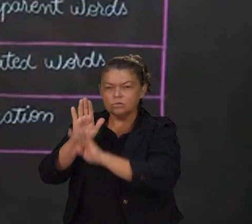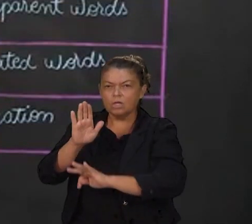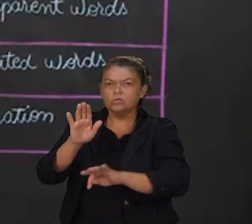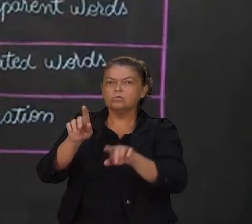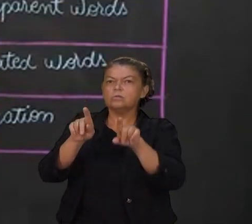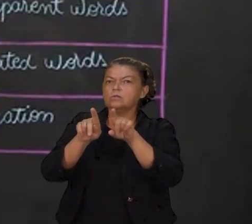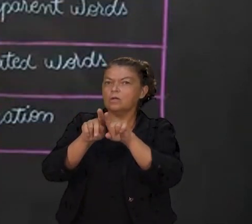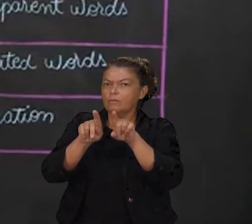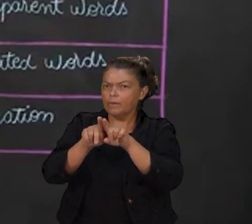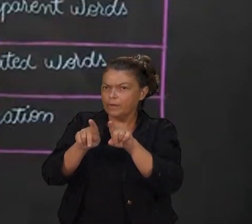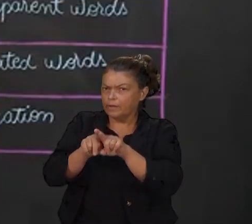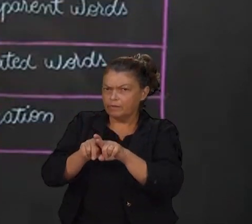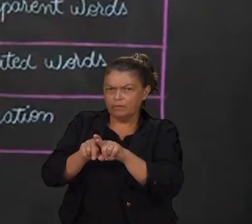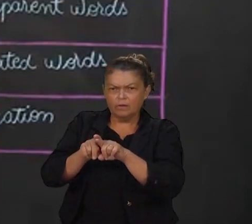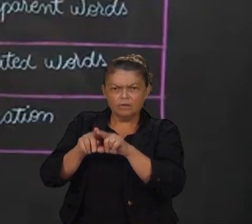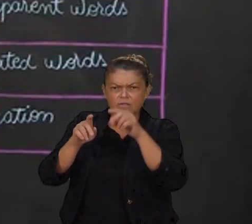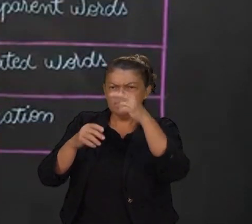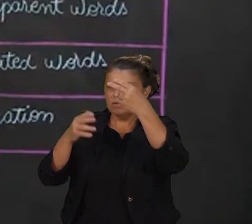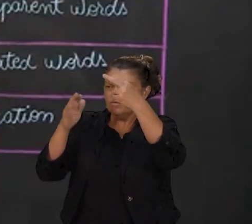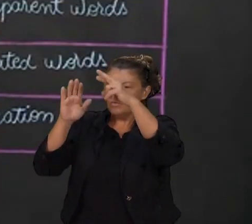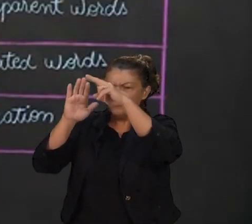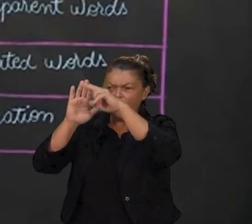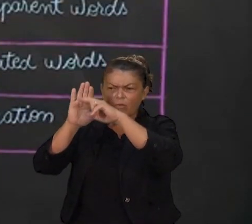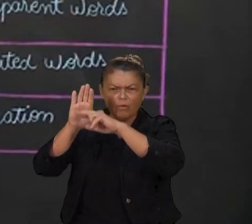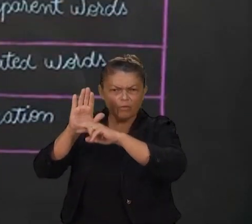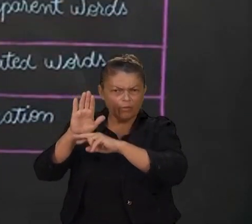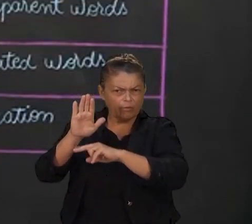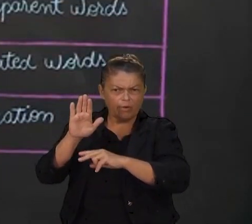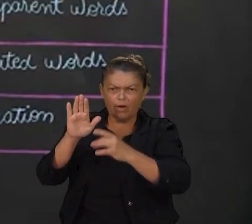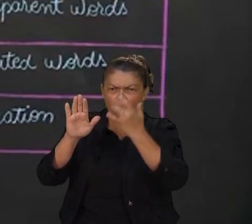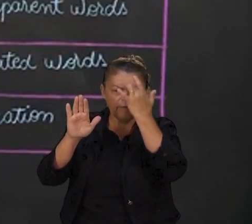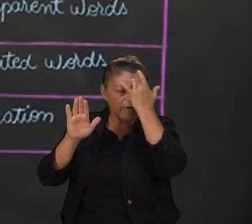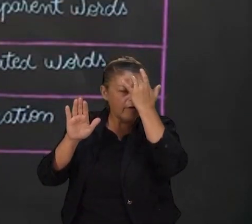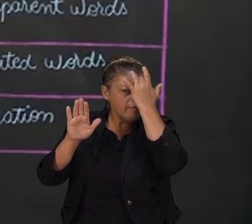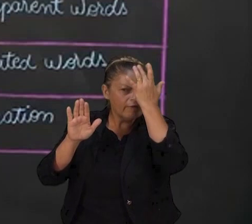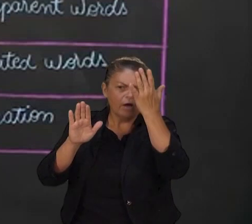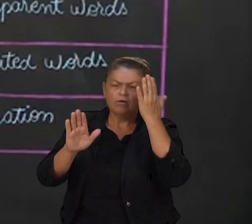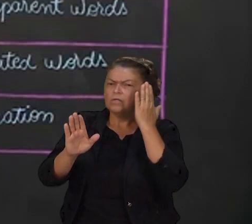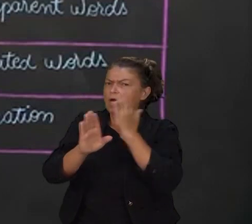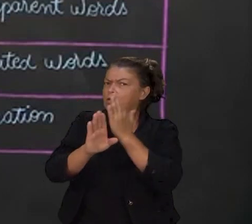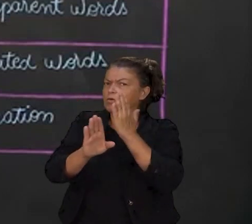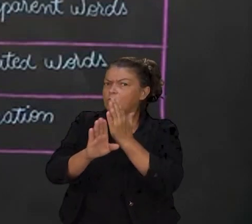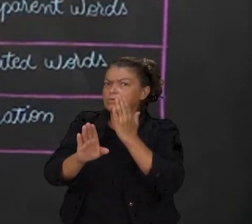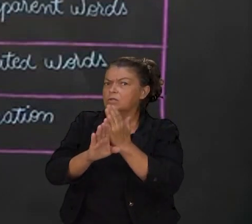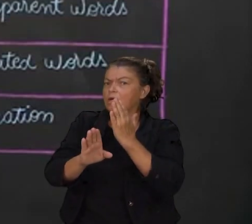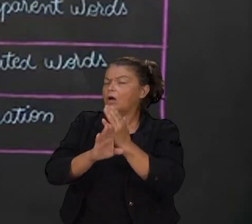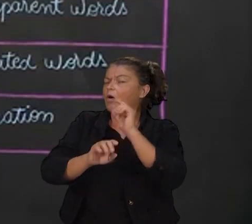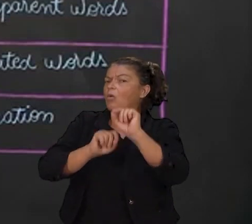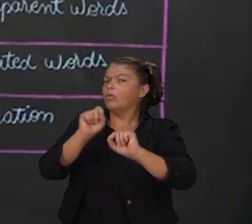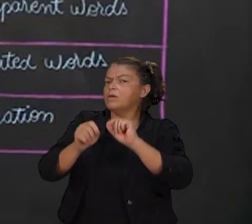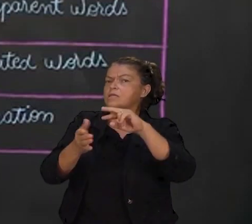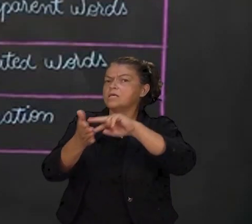as informações que estão se repetindo, também vai te ajudando a identificar o assunto do texto, por exemplo.